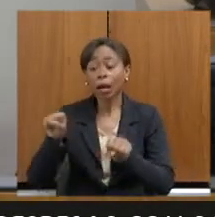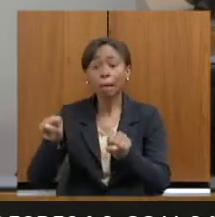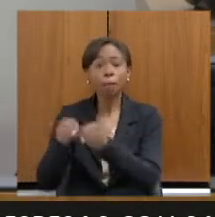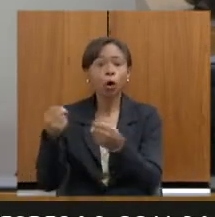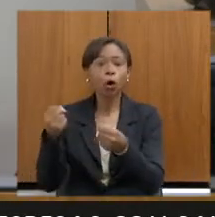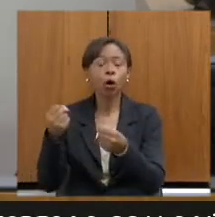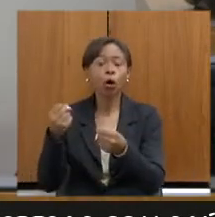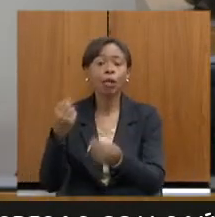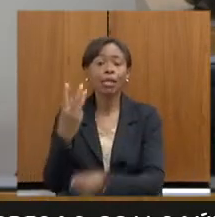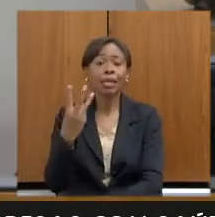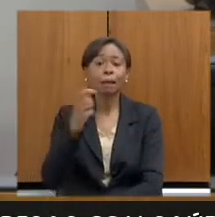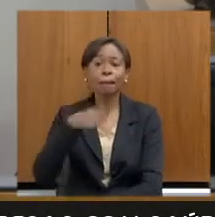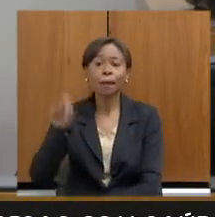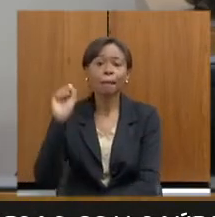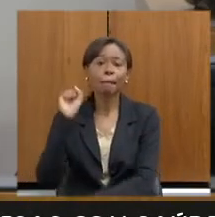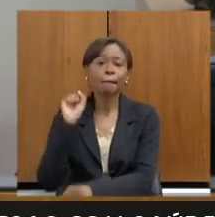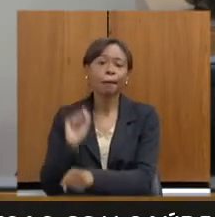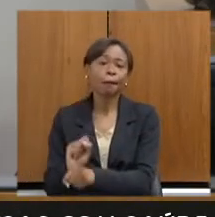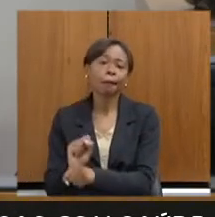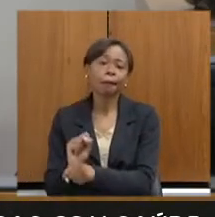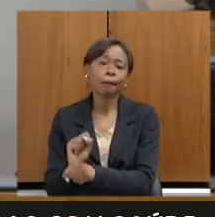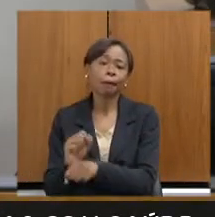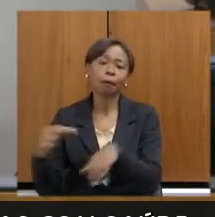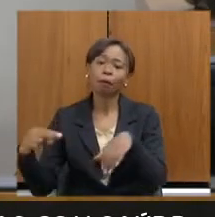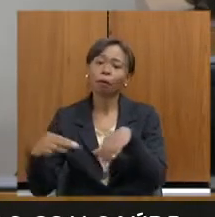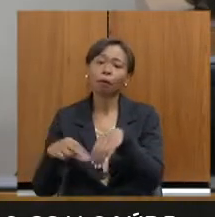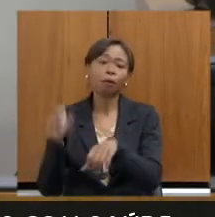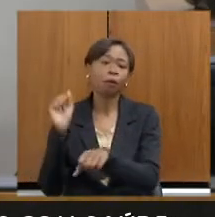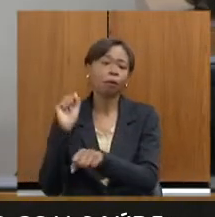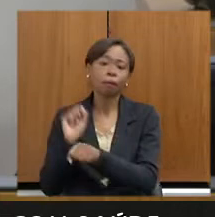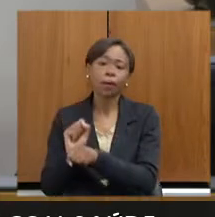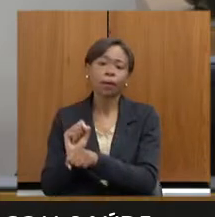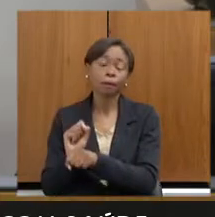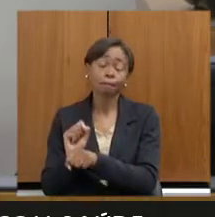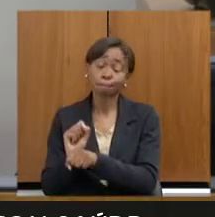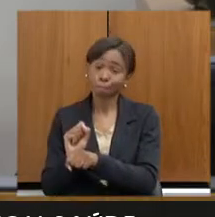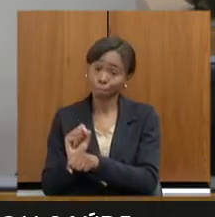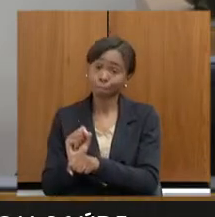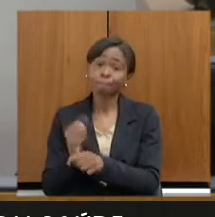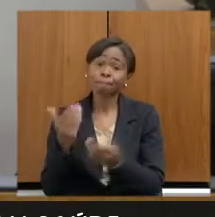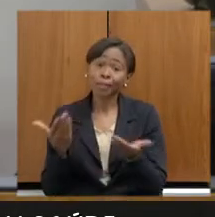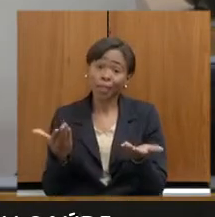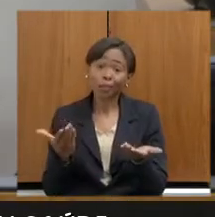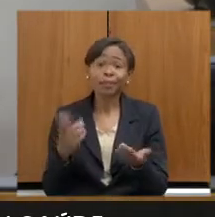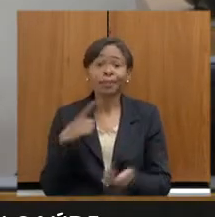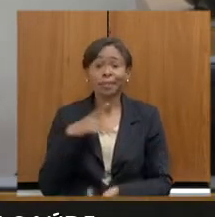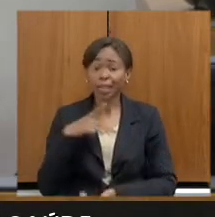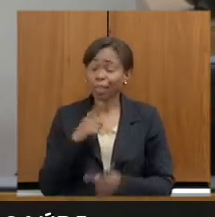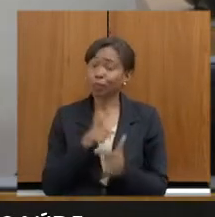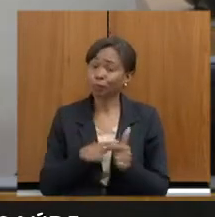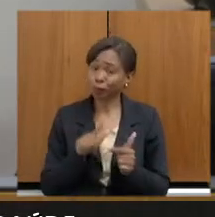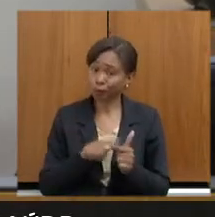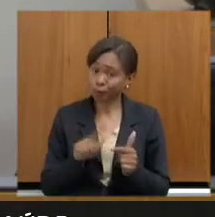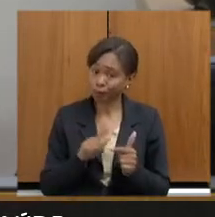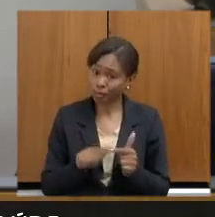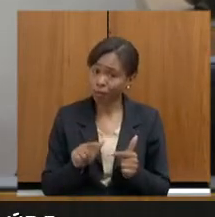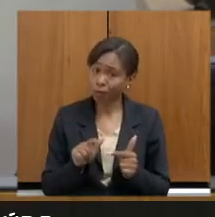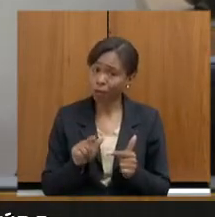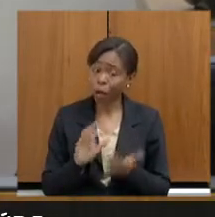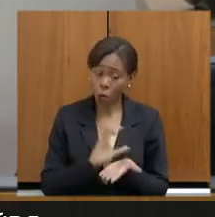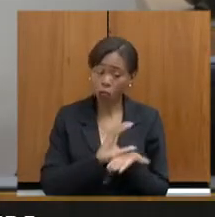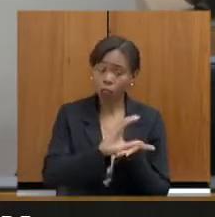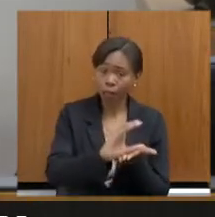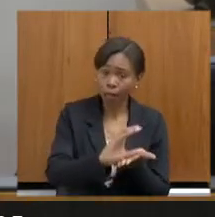então existe essa disparidade de quem recebeu e não comprou e quem não recebeu está